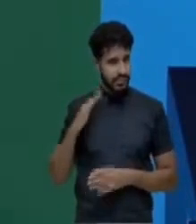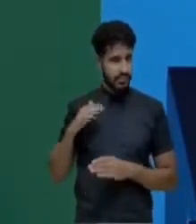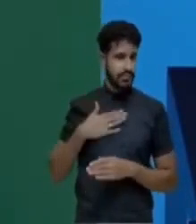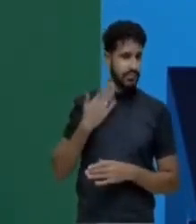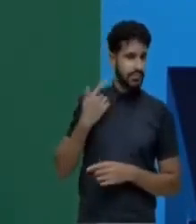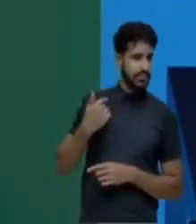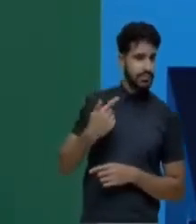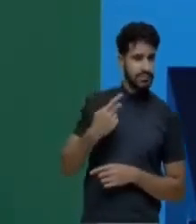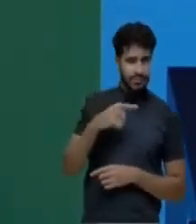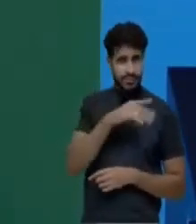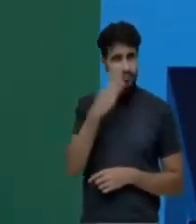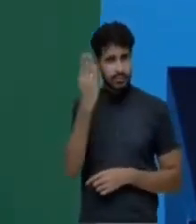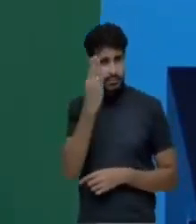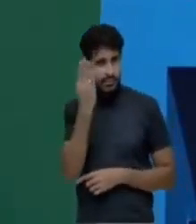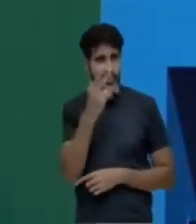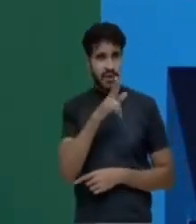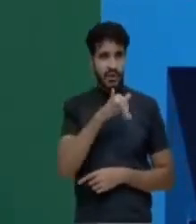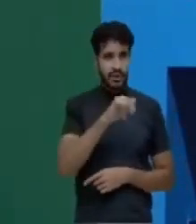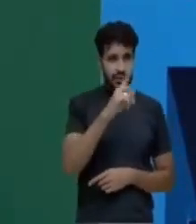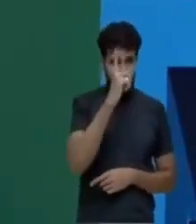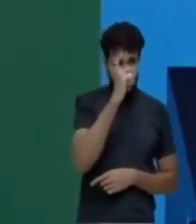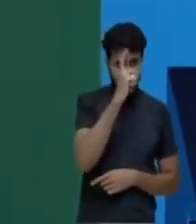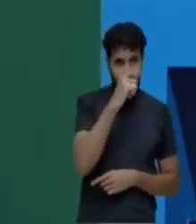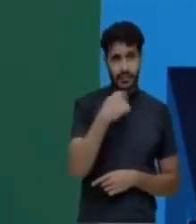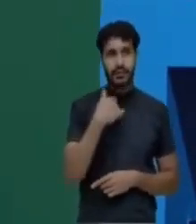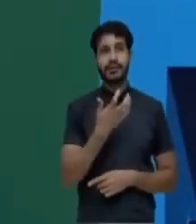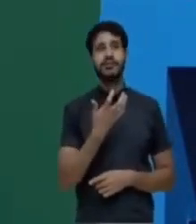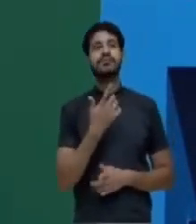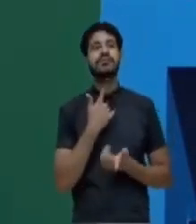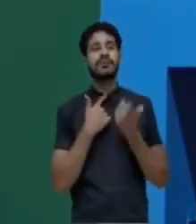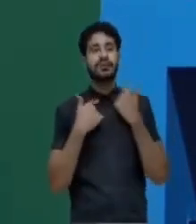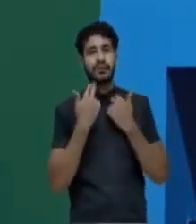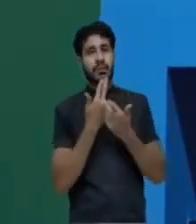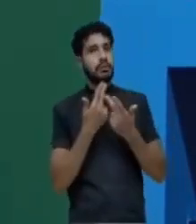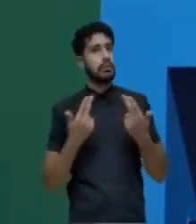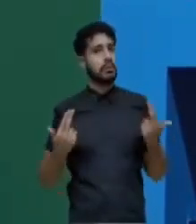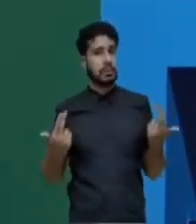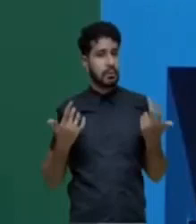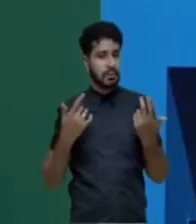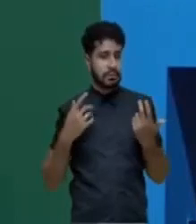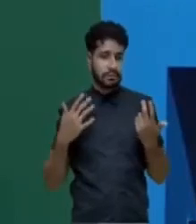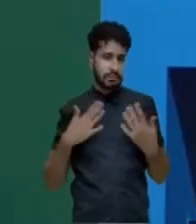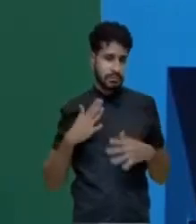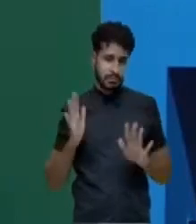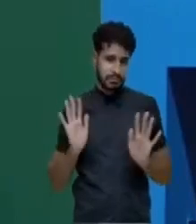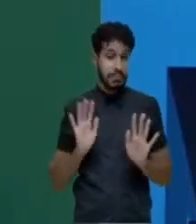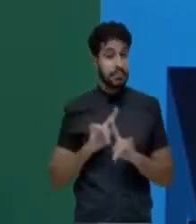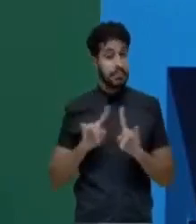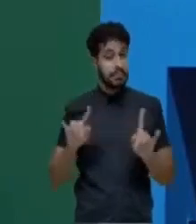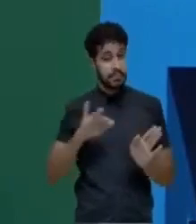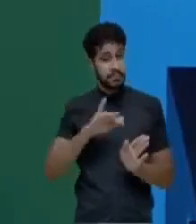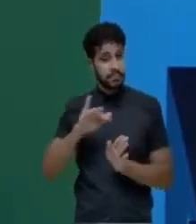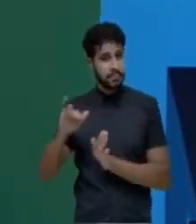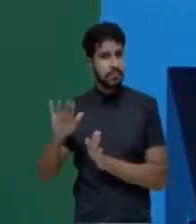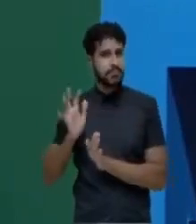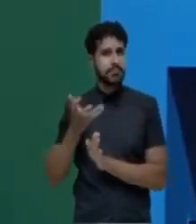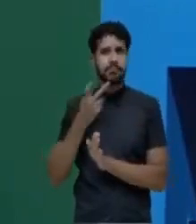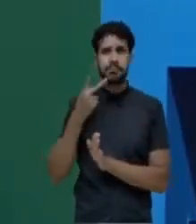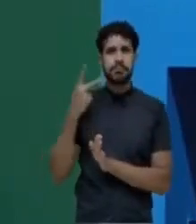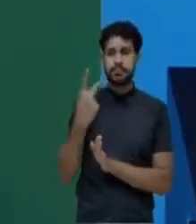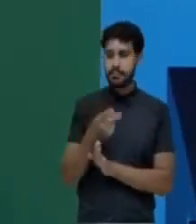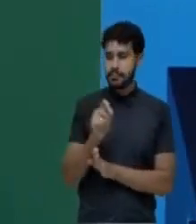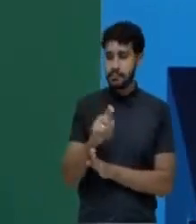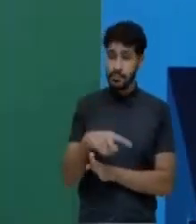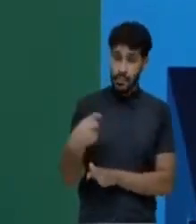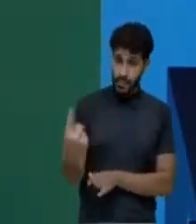eu estava muito mal, se ia parar no hospital. Acho que ele estava querendo alguma coisa em relação a mim. Mas tudo isso para dizer que, embora